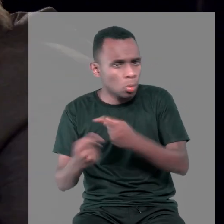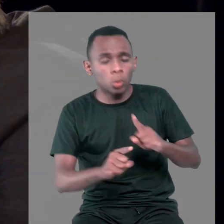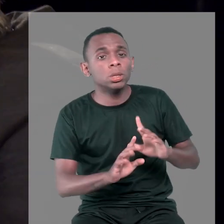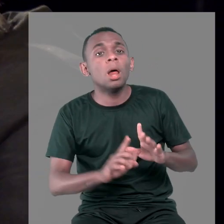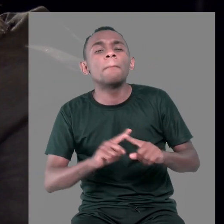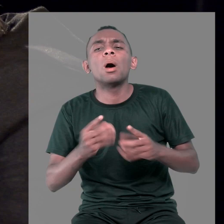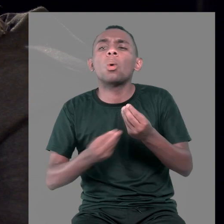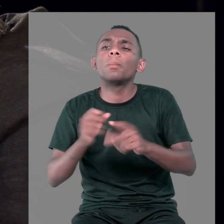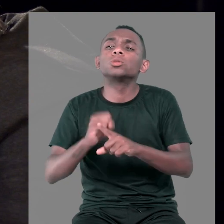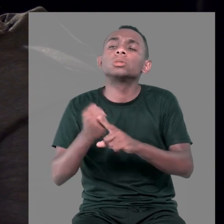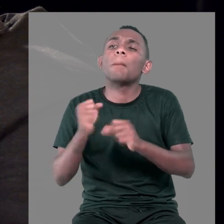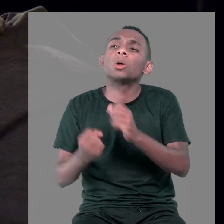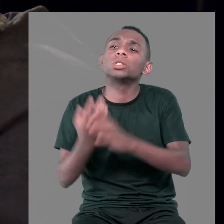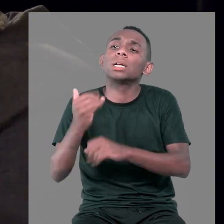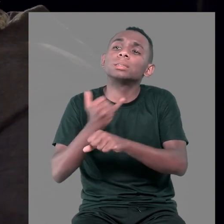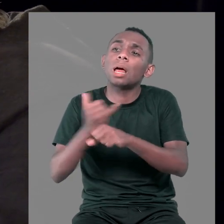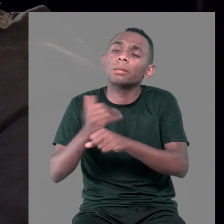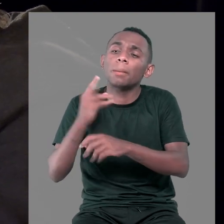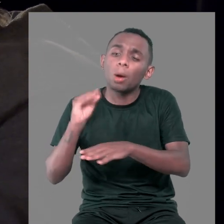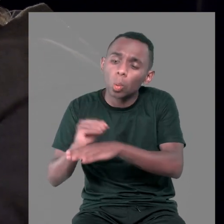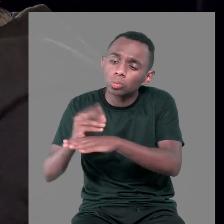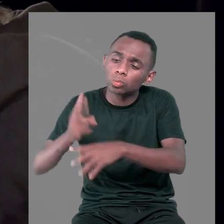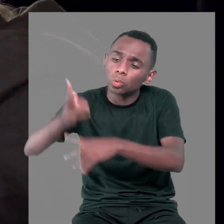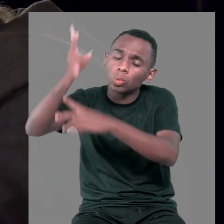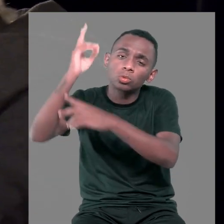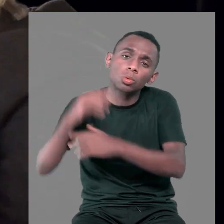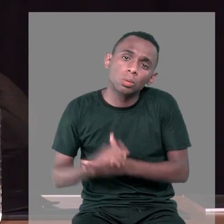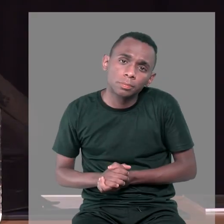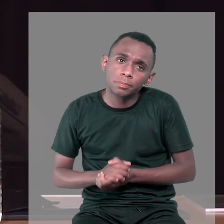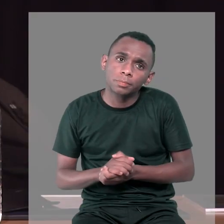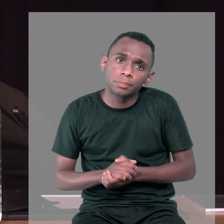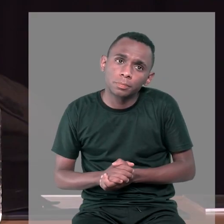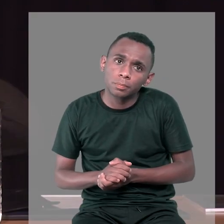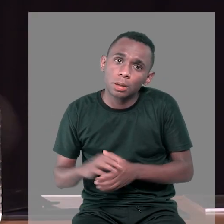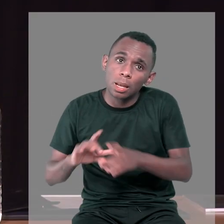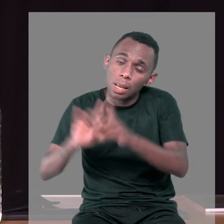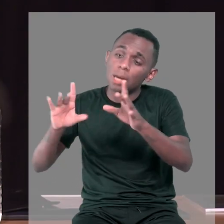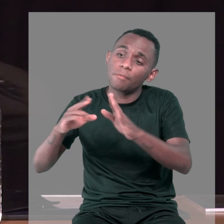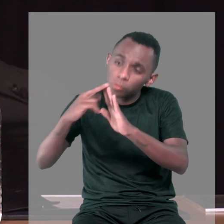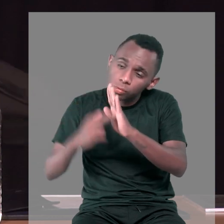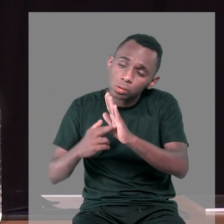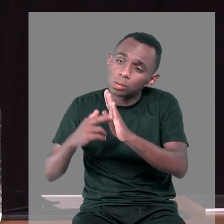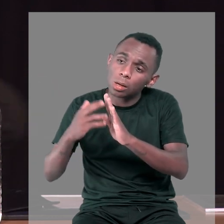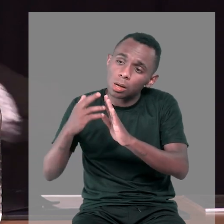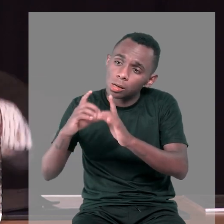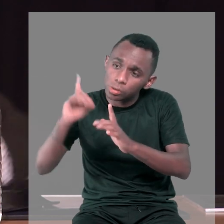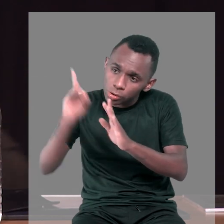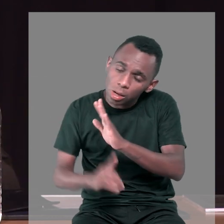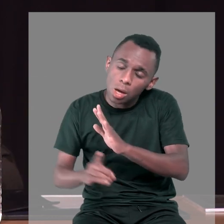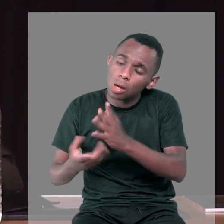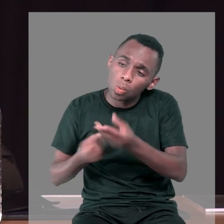nesse livro sobre a Revolução, ela vai caminhar em direção a essas estruturas que dão uma certa